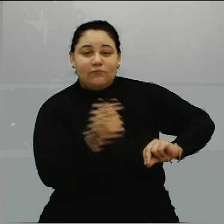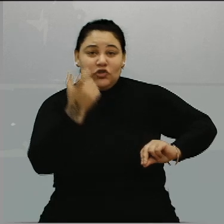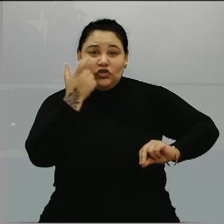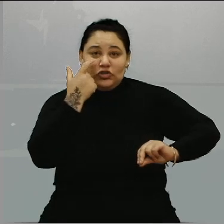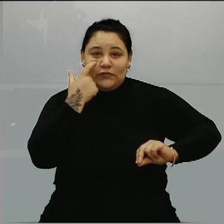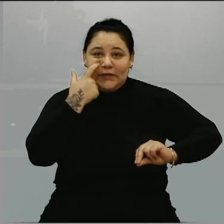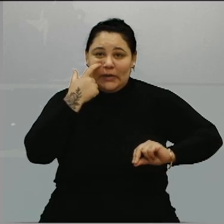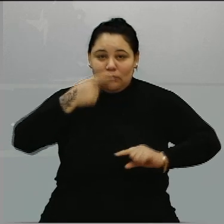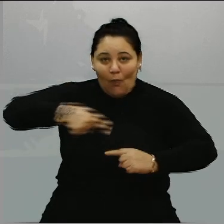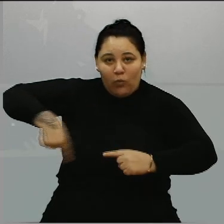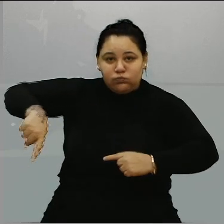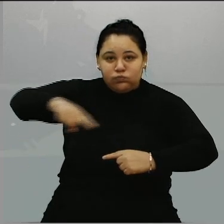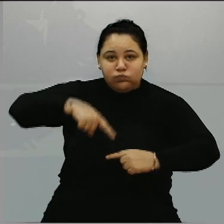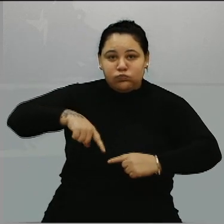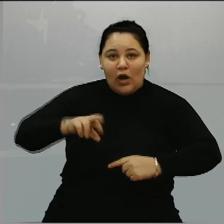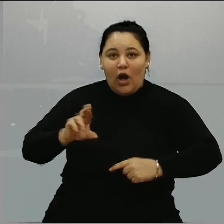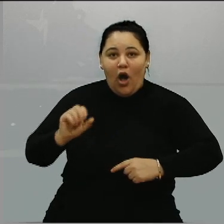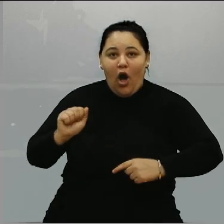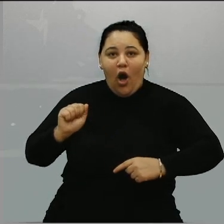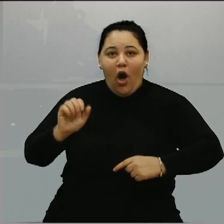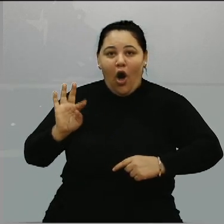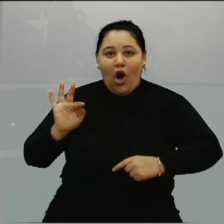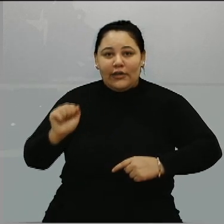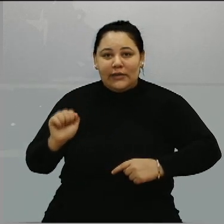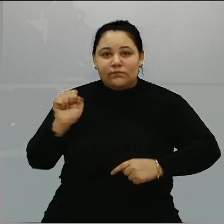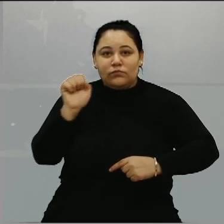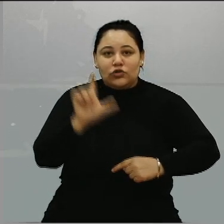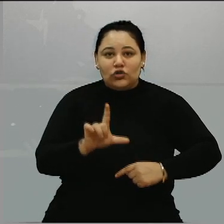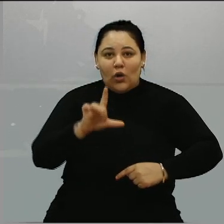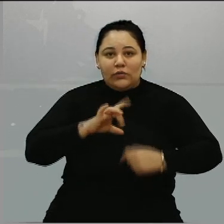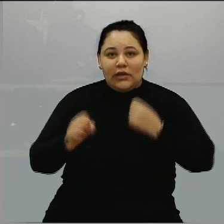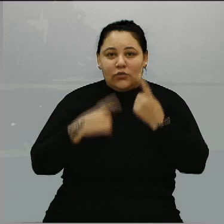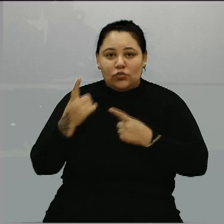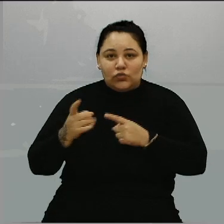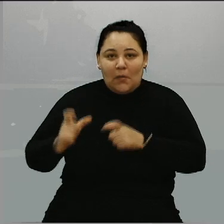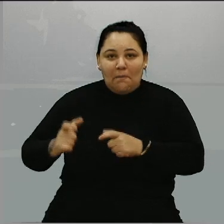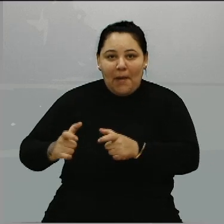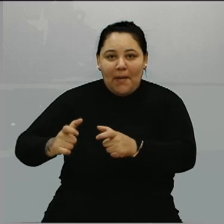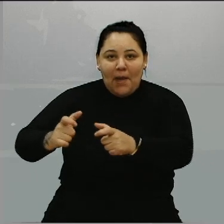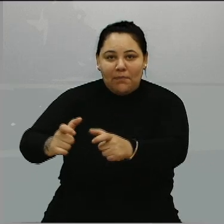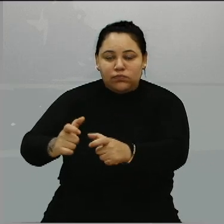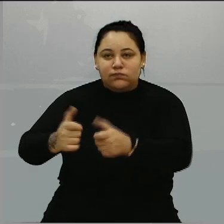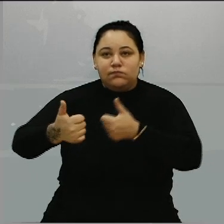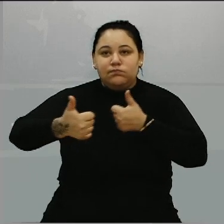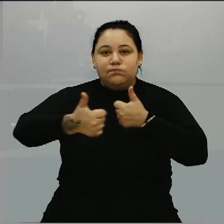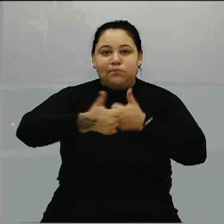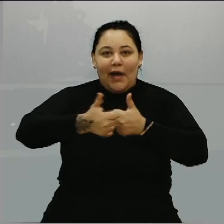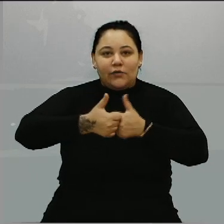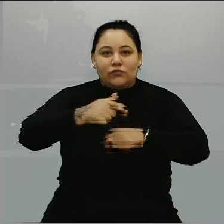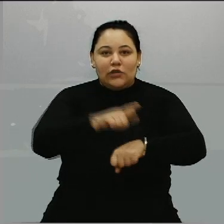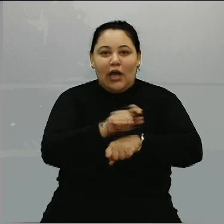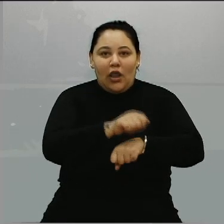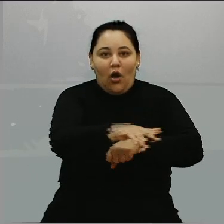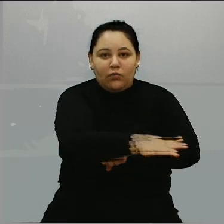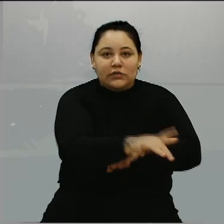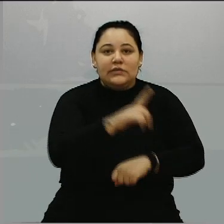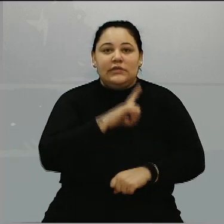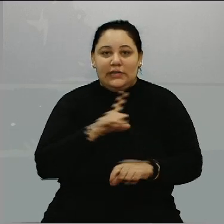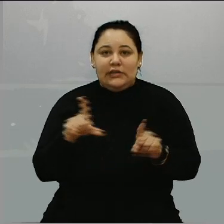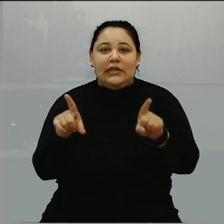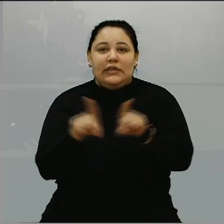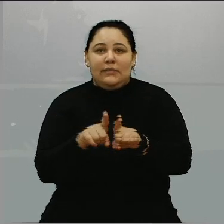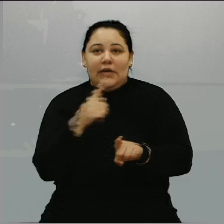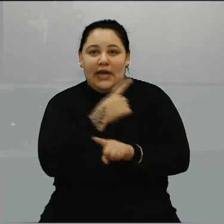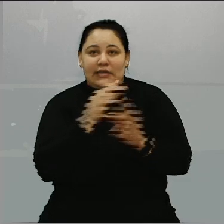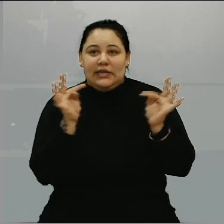trechos deste tipo de técnica utilizada. Também aqui, próximo de Galópolis, também temos esta do